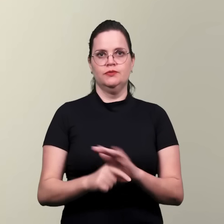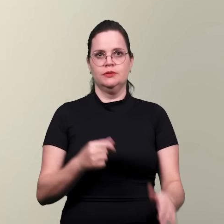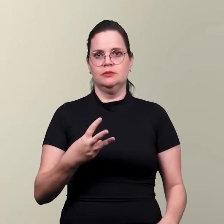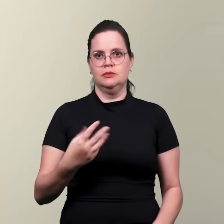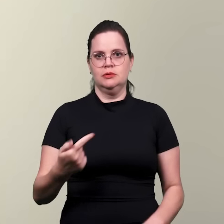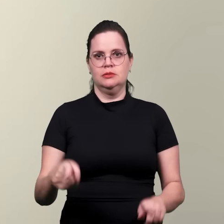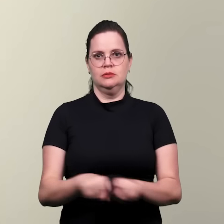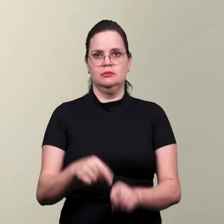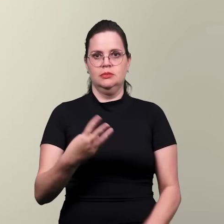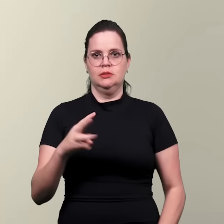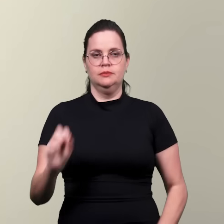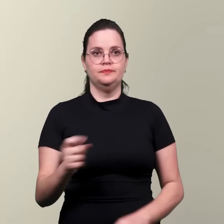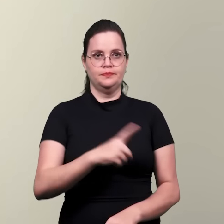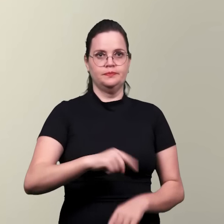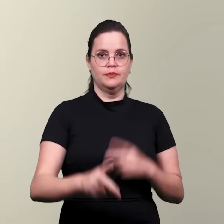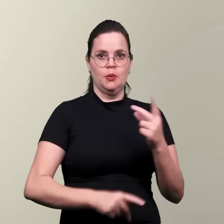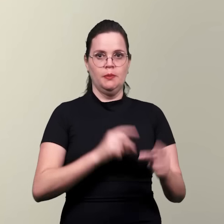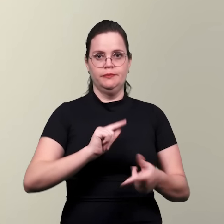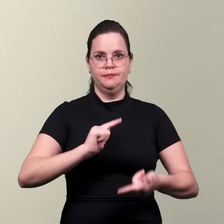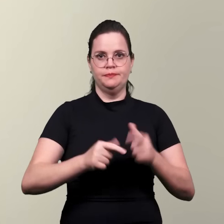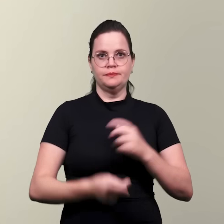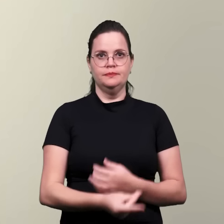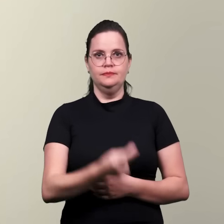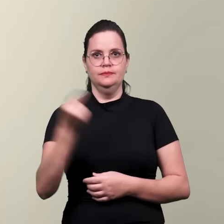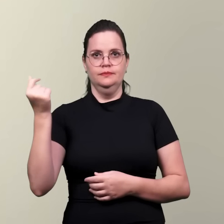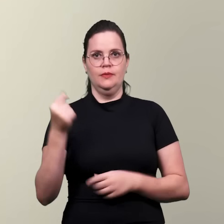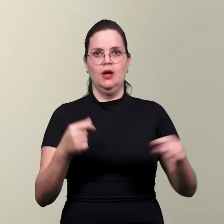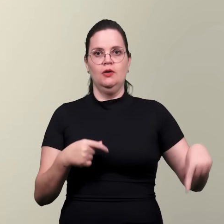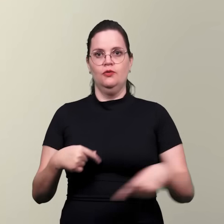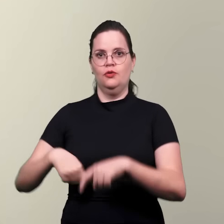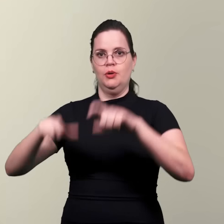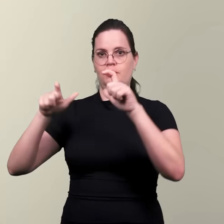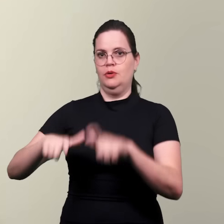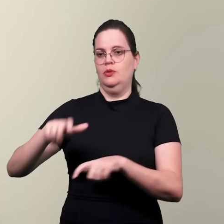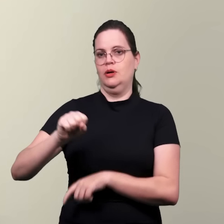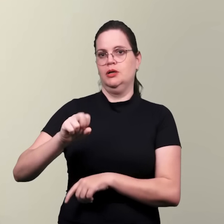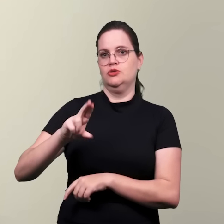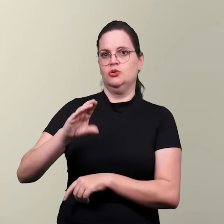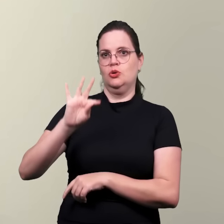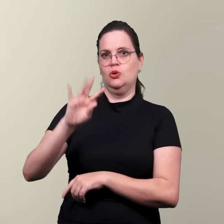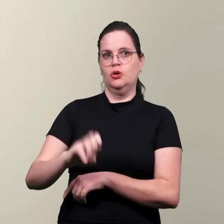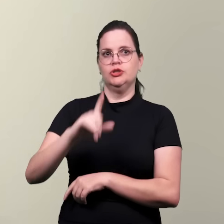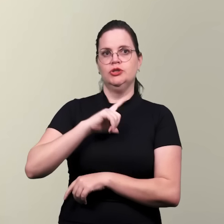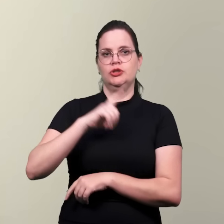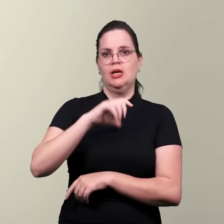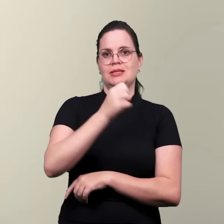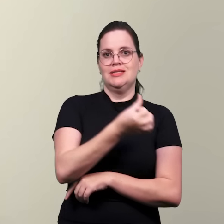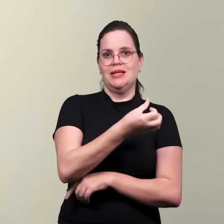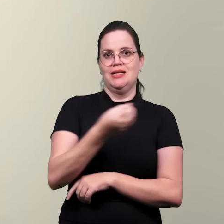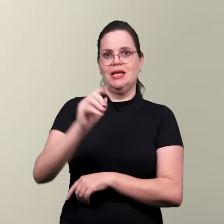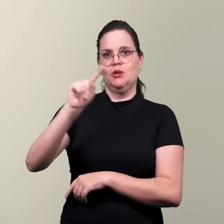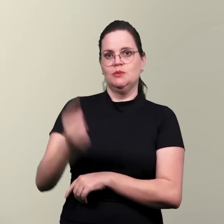assim partiram os filhos de Israel de Ramessés para Sucote, cerca de 600 mil a pé, somente de